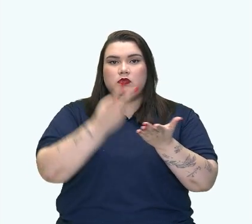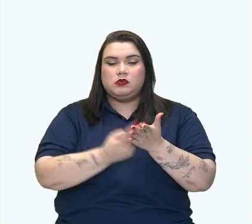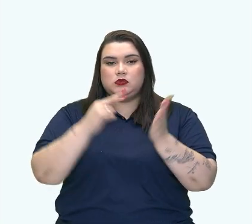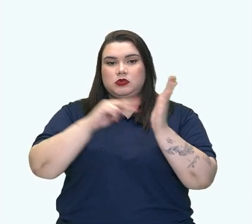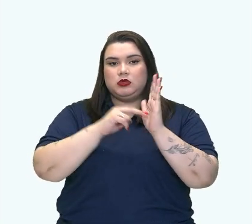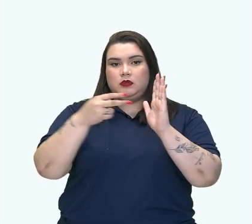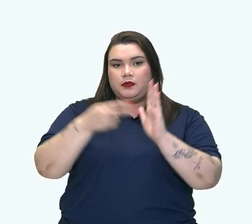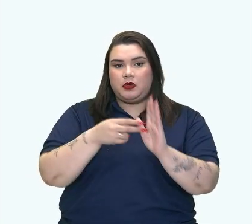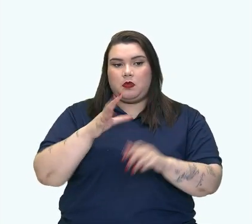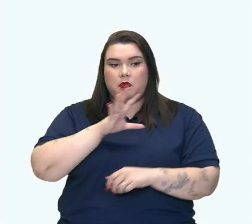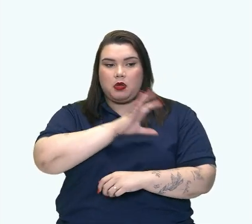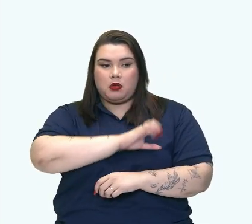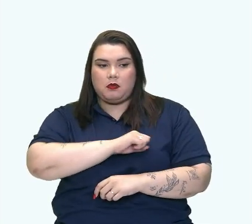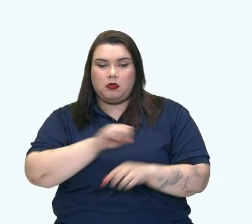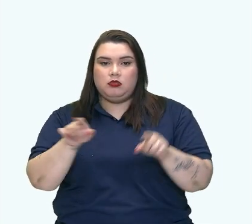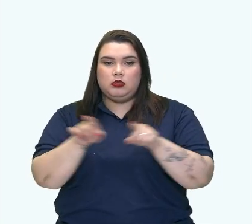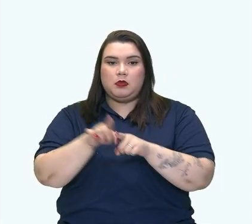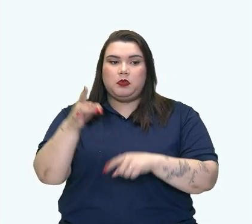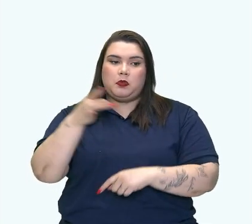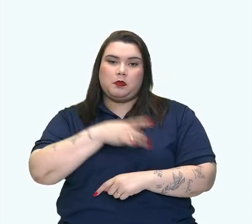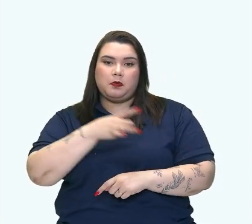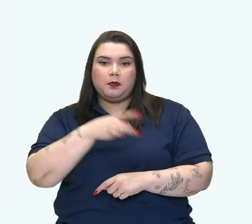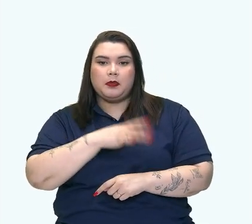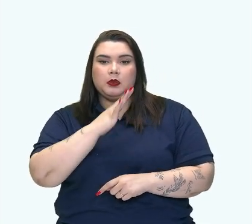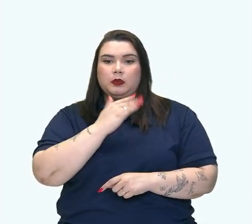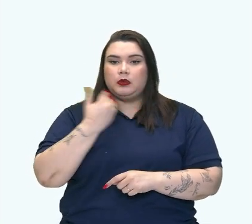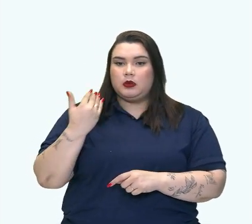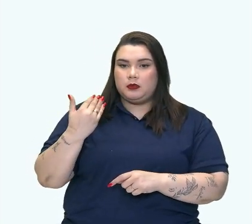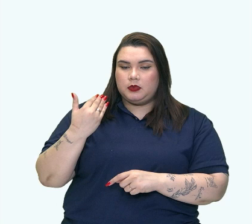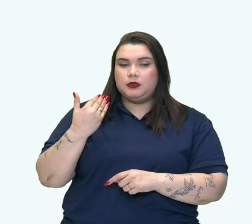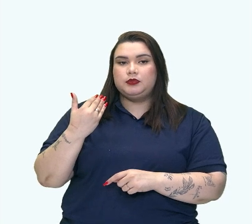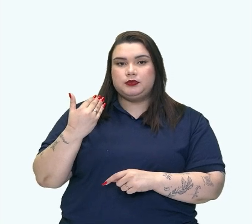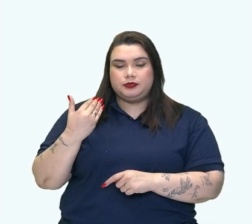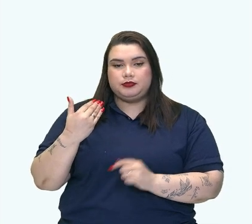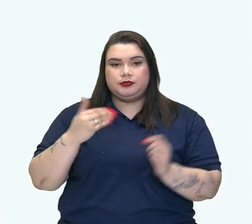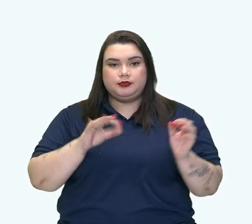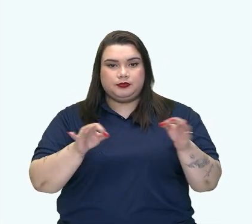topo e a morte e o temor, assim como o amor dentro disso